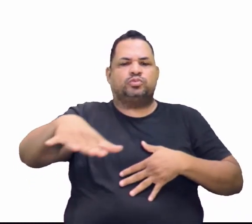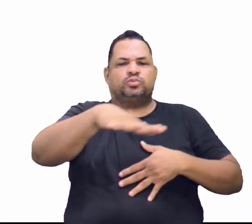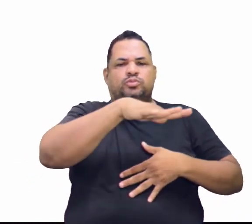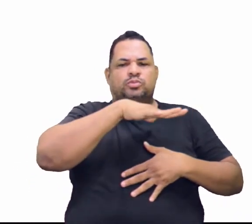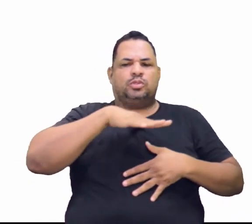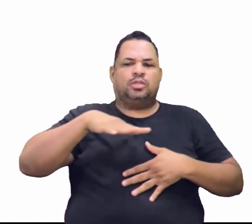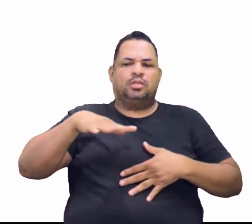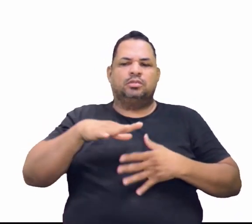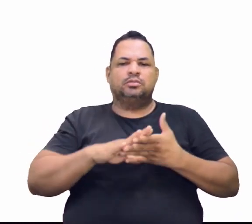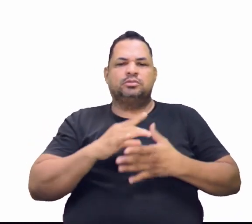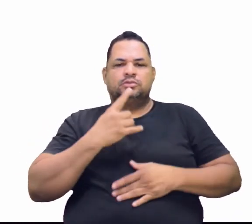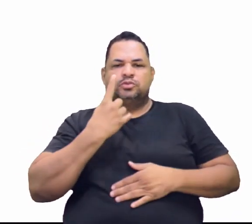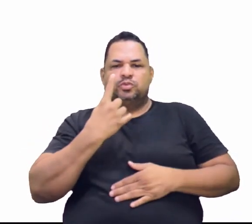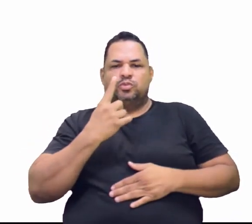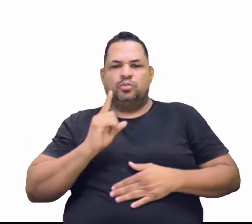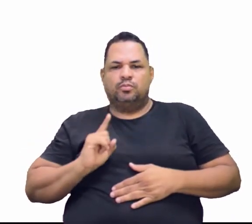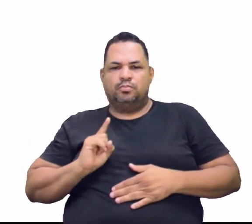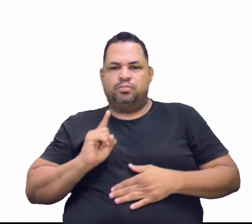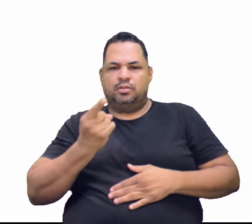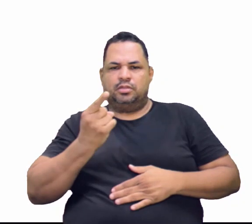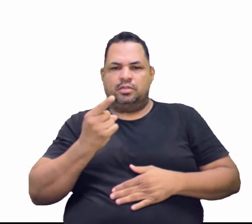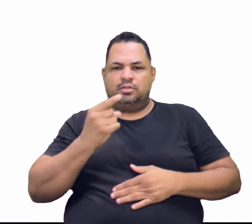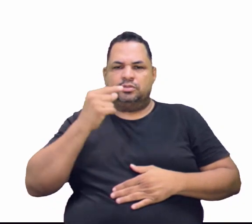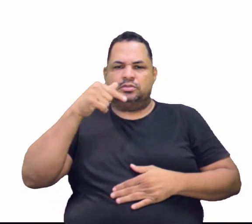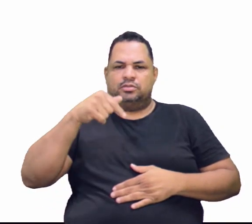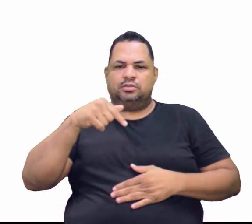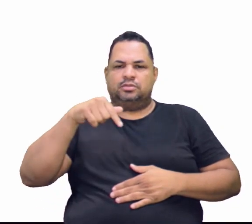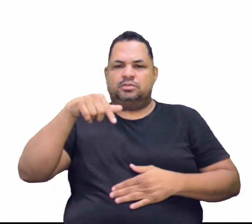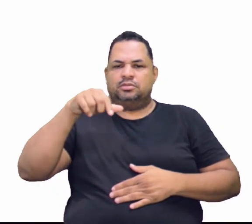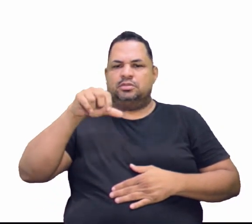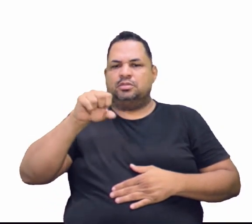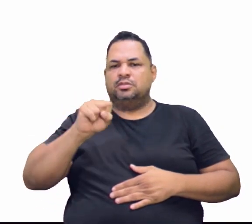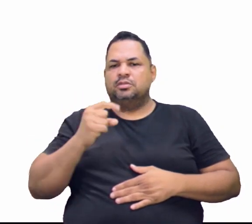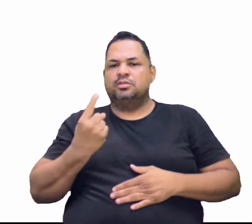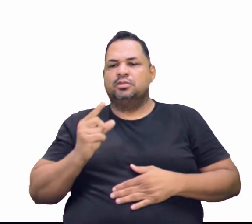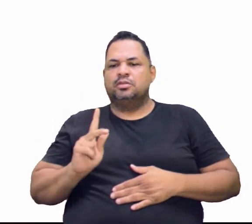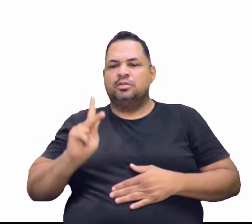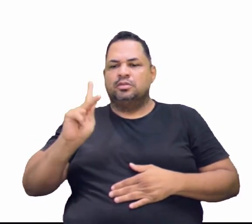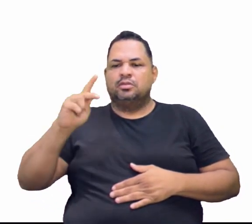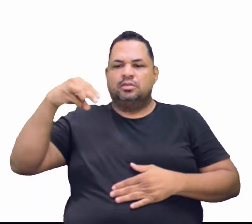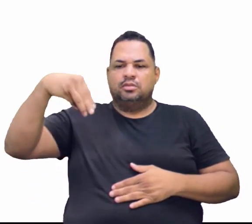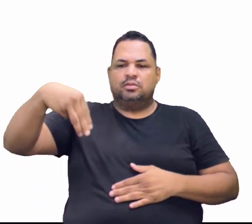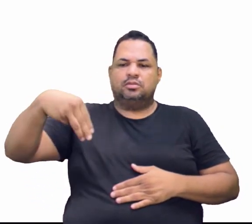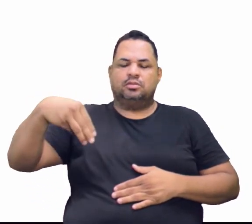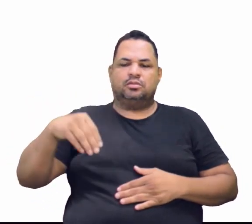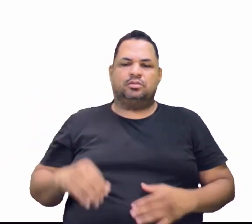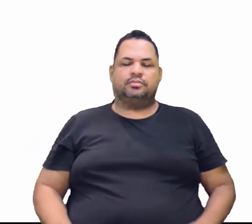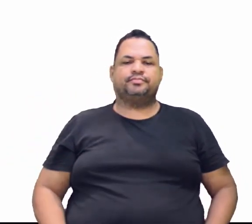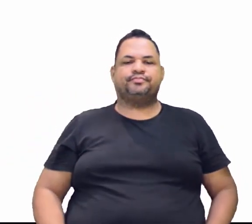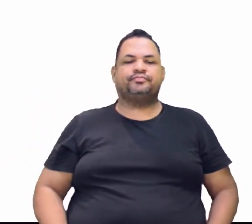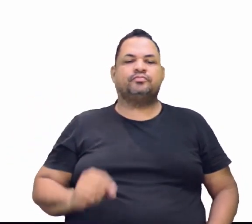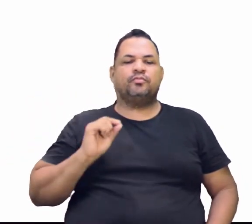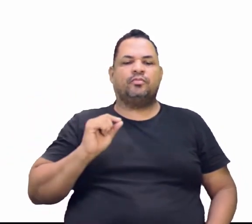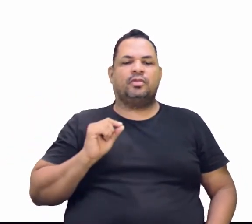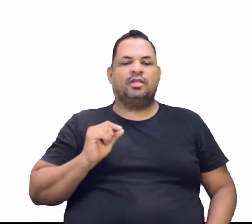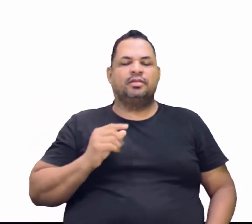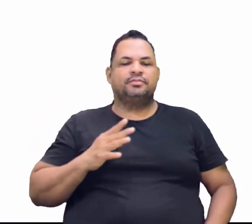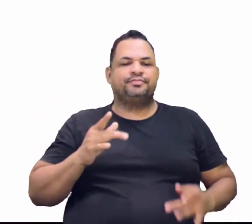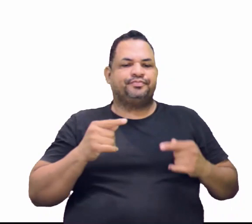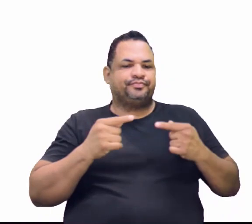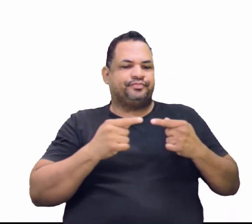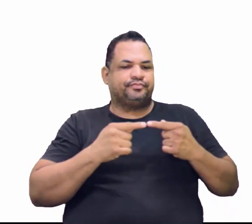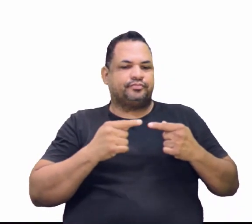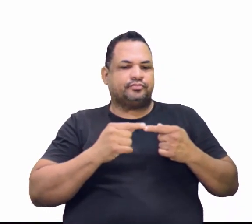1.781 quilômetros. Ao entrar em contato com os nativos, o que eles estão fazendo aqui? Eles